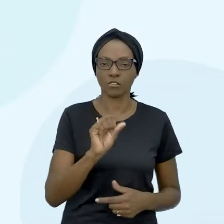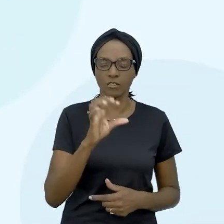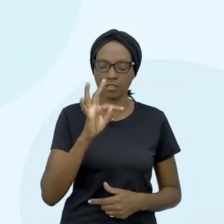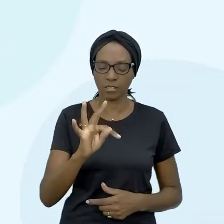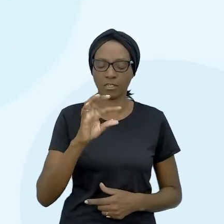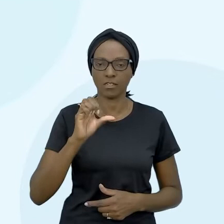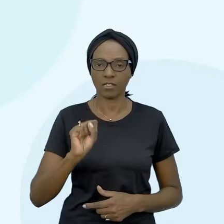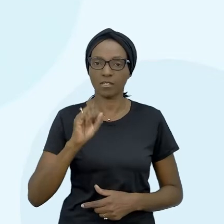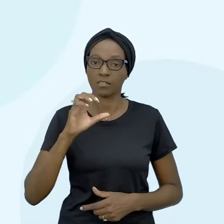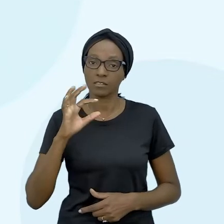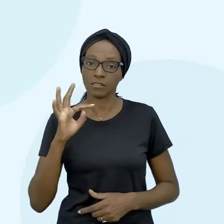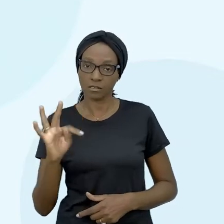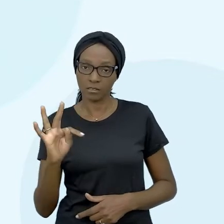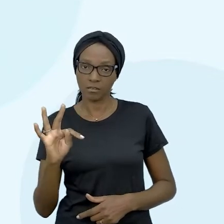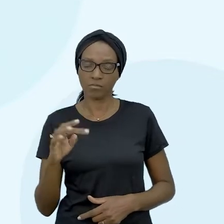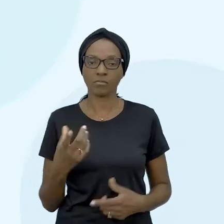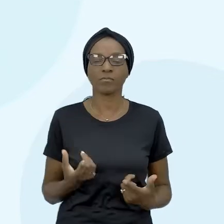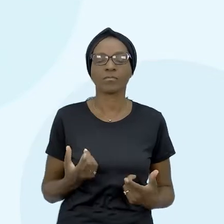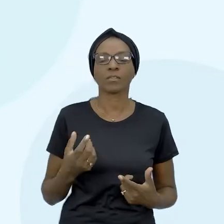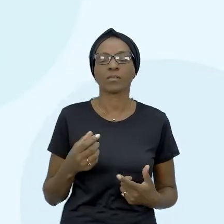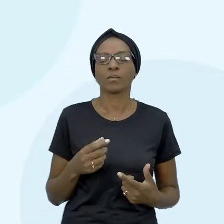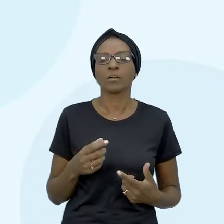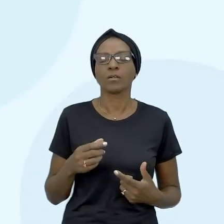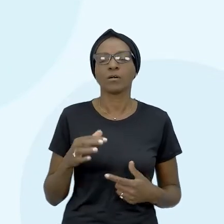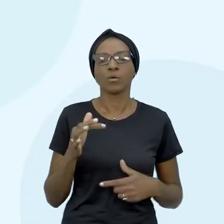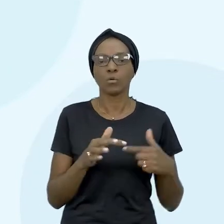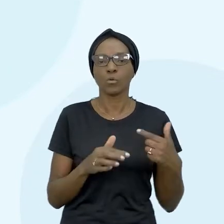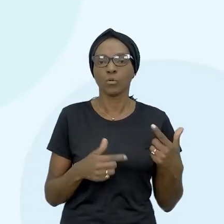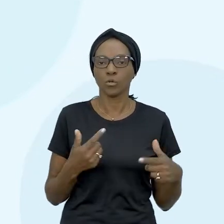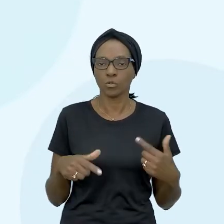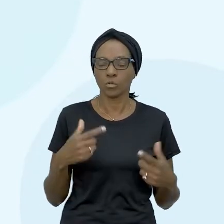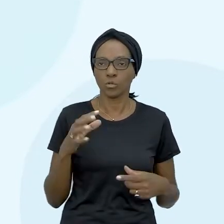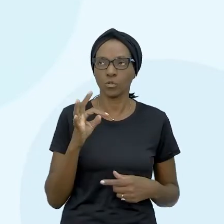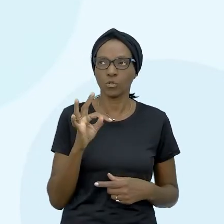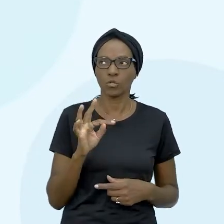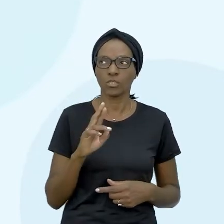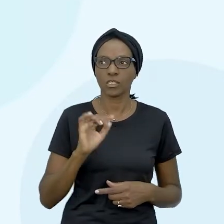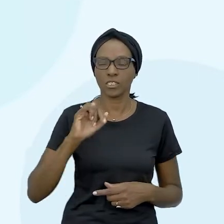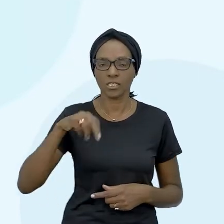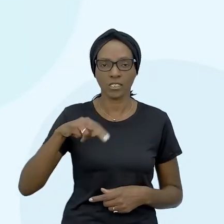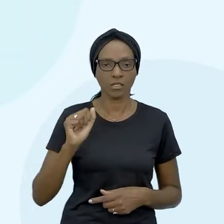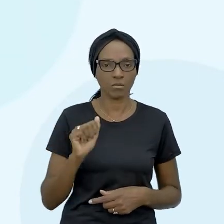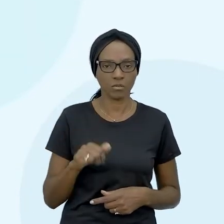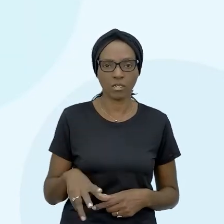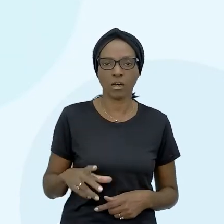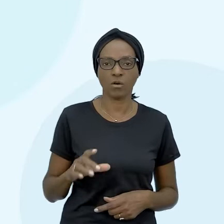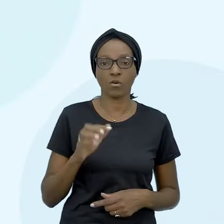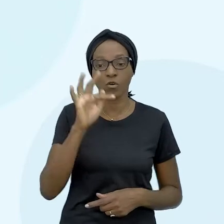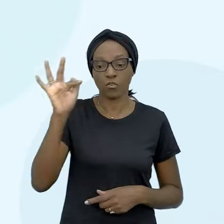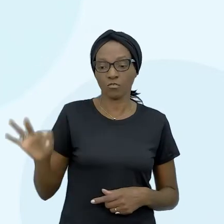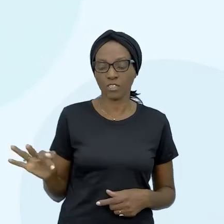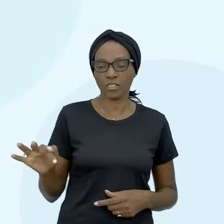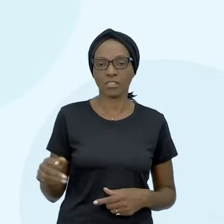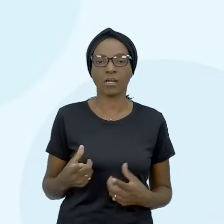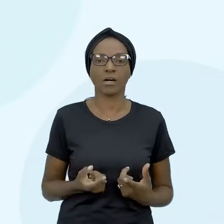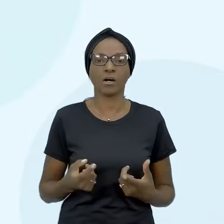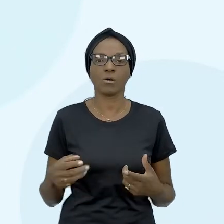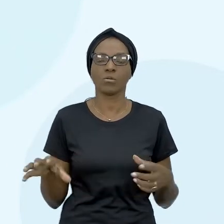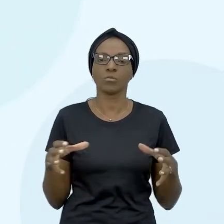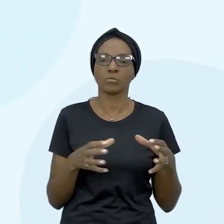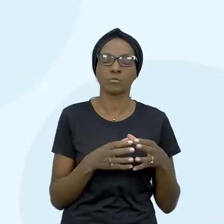os Tribunais Regionais Federais, os Tribunais e Juízes do Trabalho, os Tribunais e